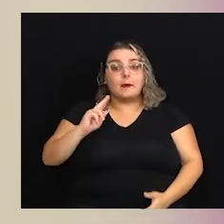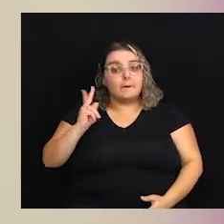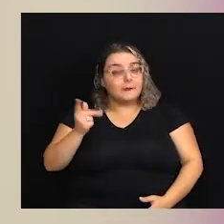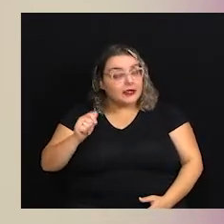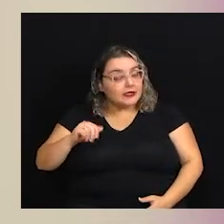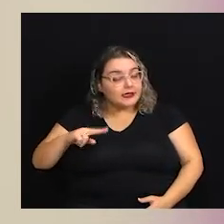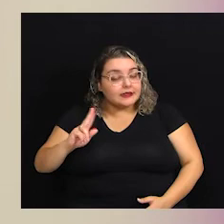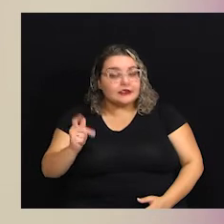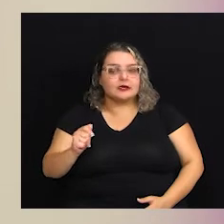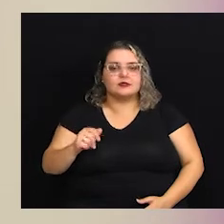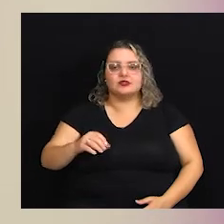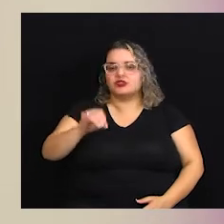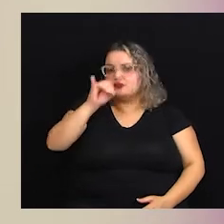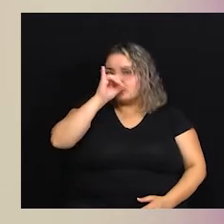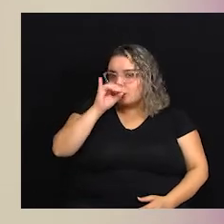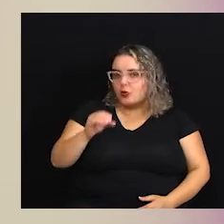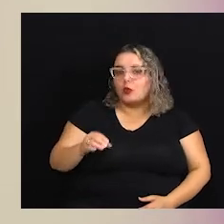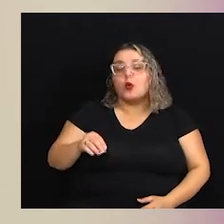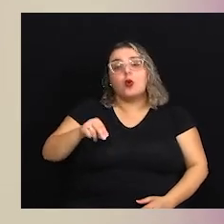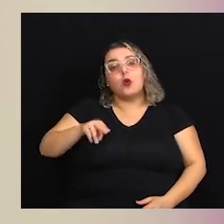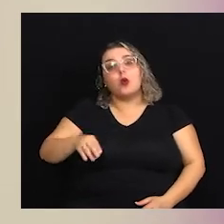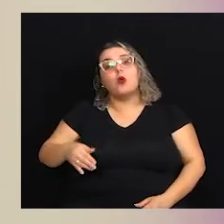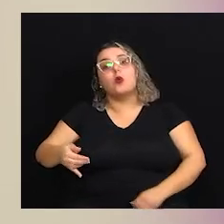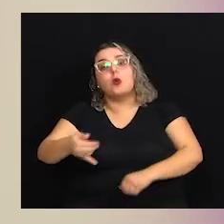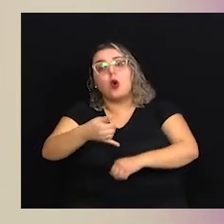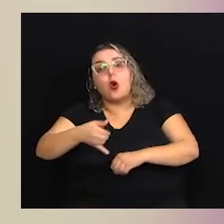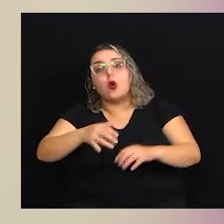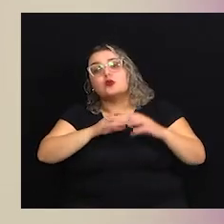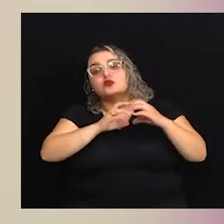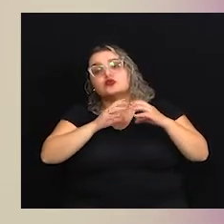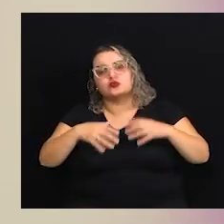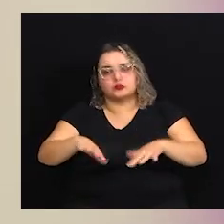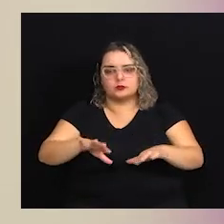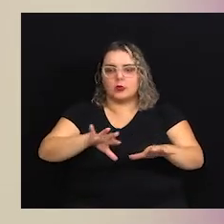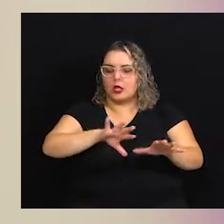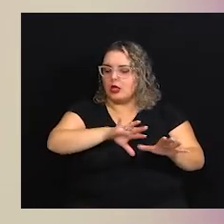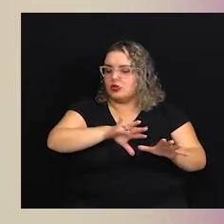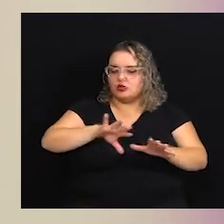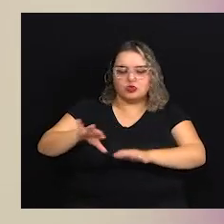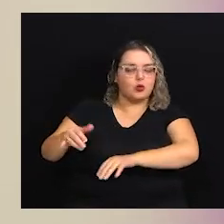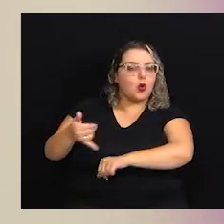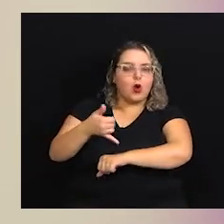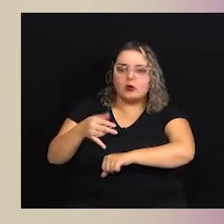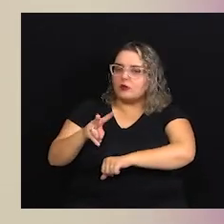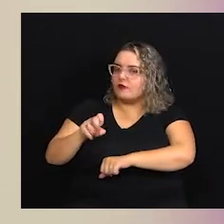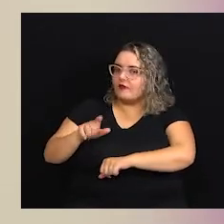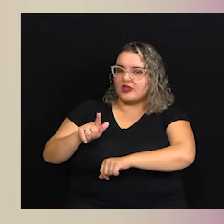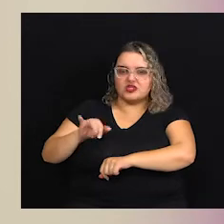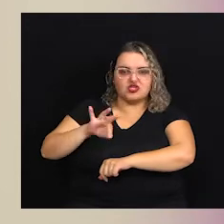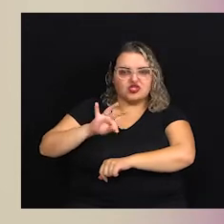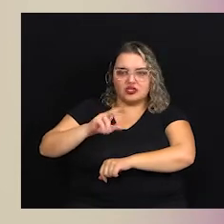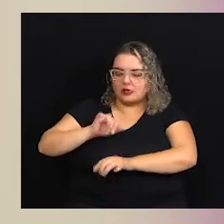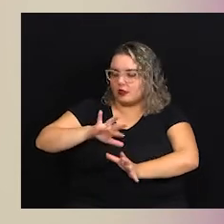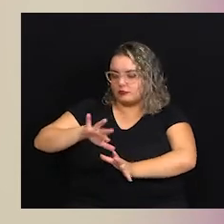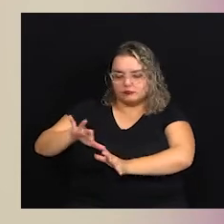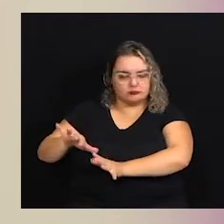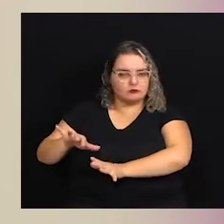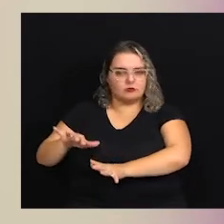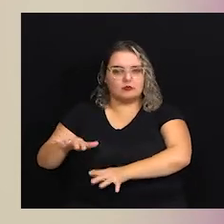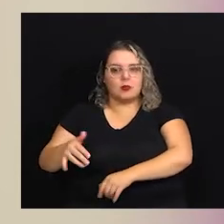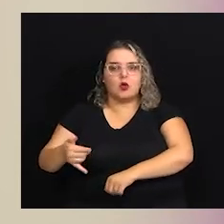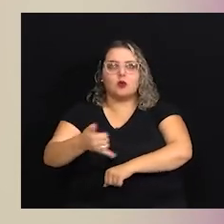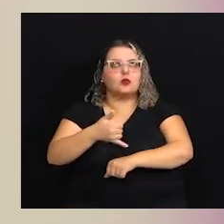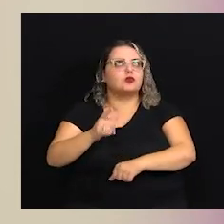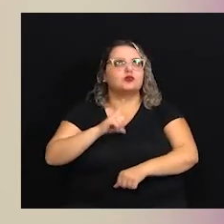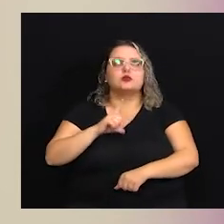Uma banha de porco para cozinhar, ou um óleo de coco para cozinhar, para pôr na cozinha. Tira os óleos vegetais. Perfeito?